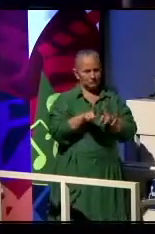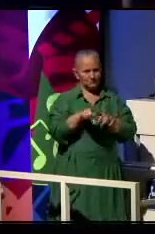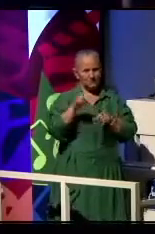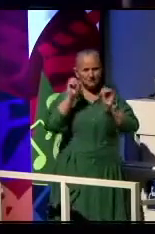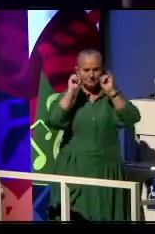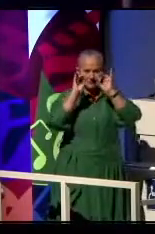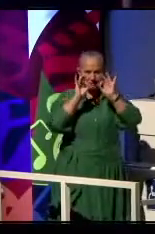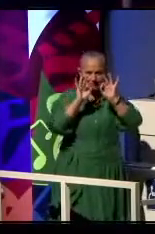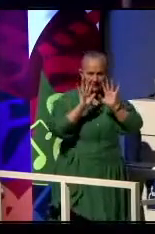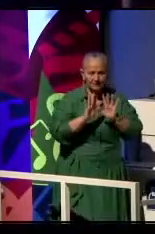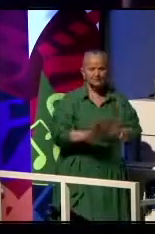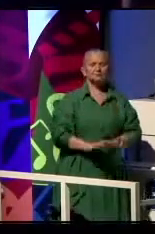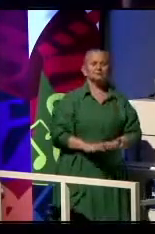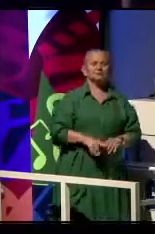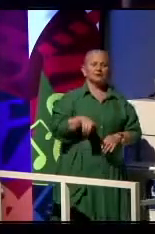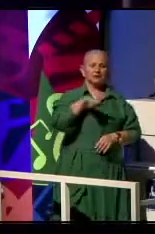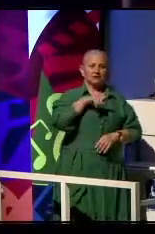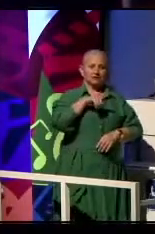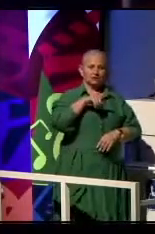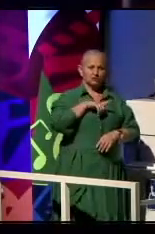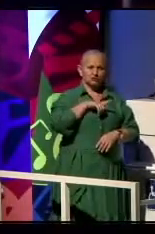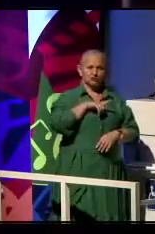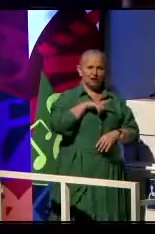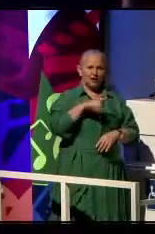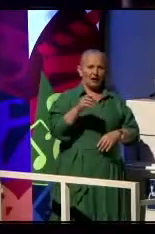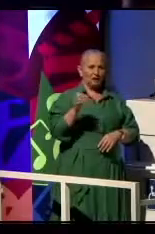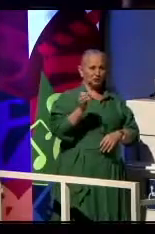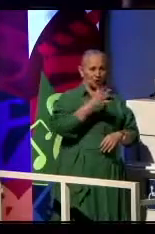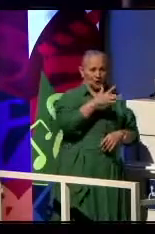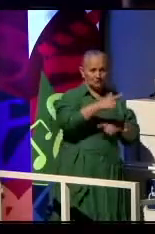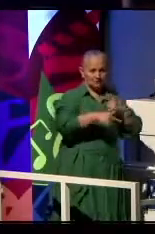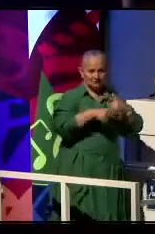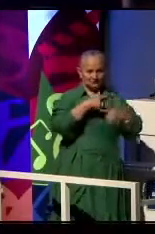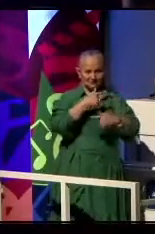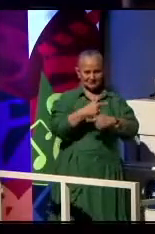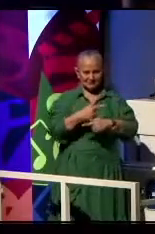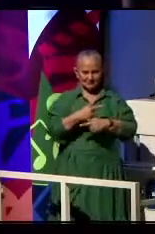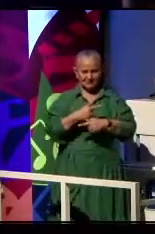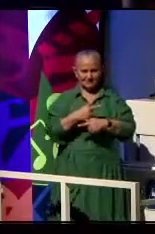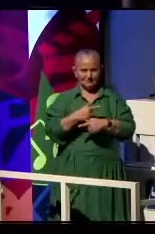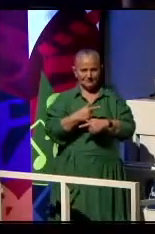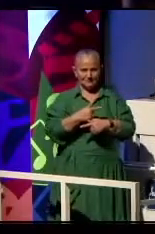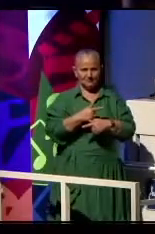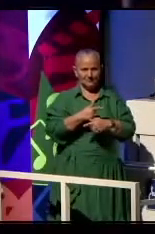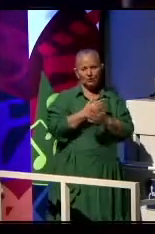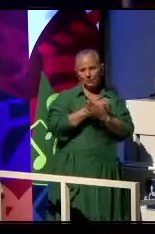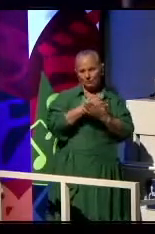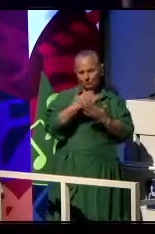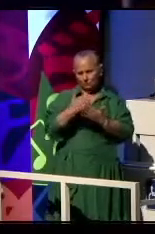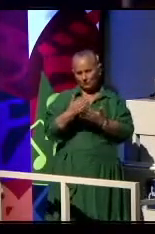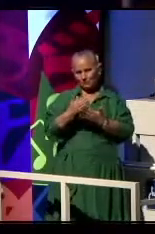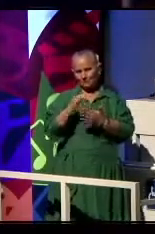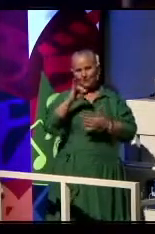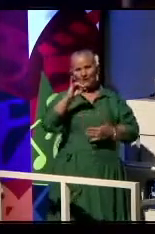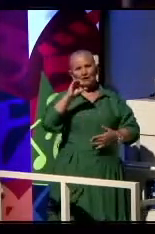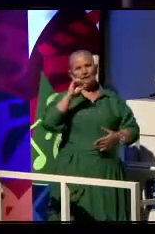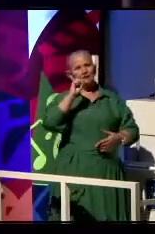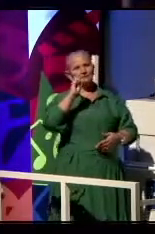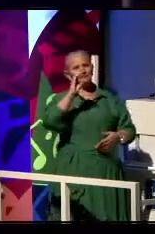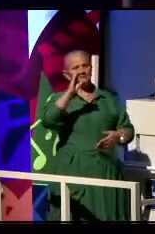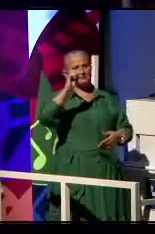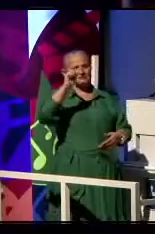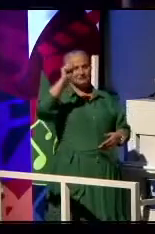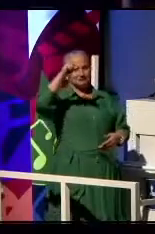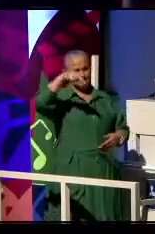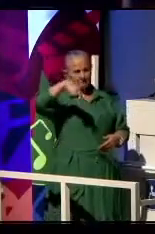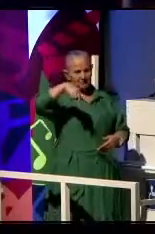Esquina, artistas das novas gerações, na geração posterior ao Clube da Esquina, que é o Skank, o Jota Quest,